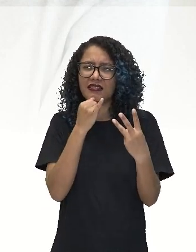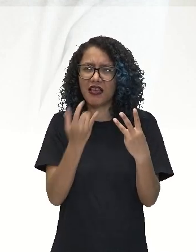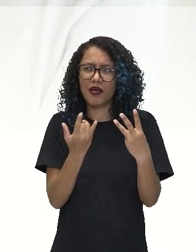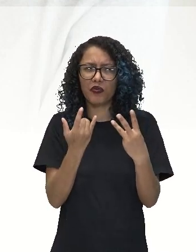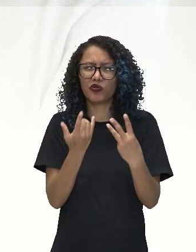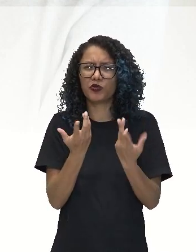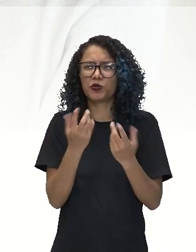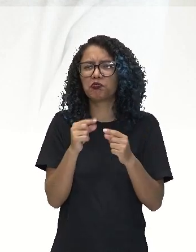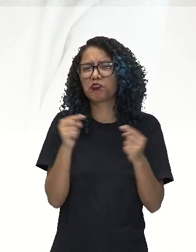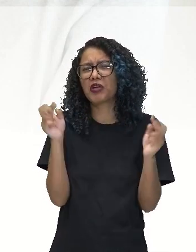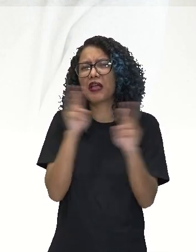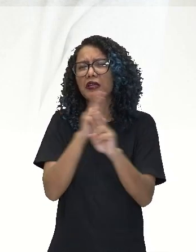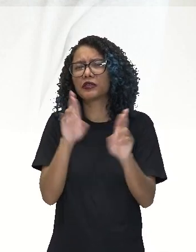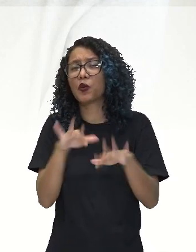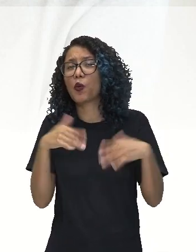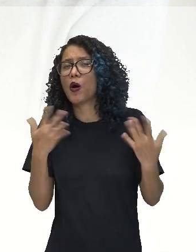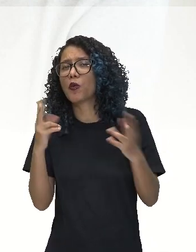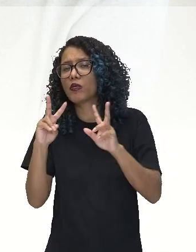com relação